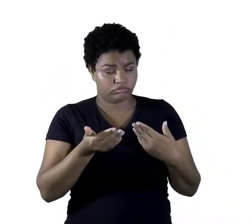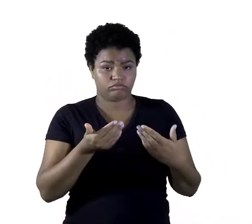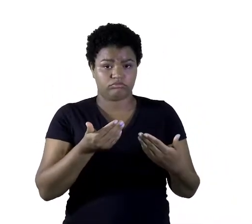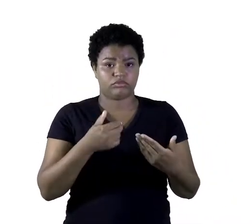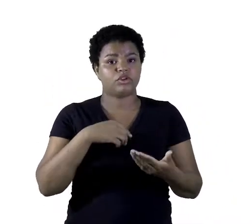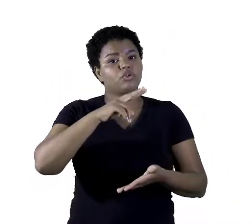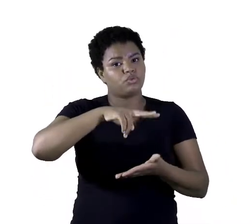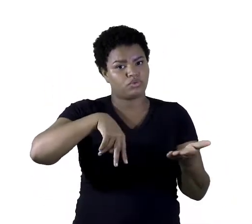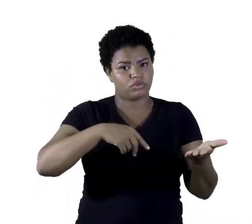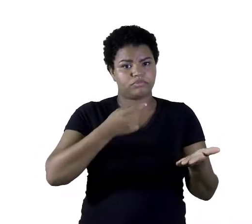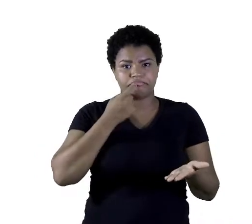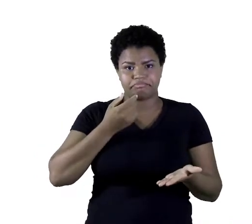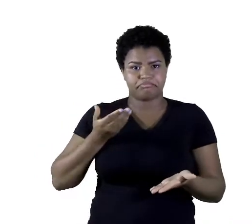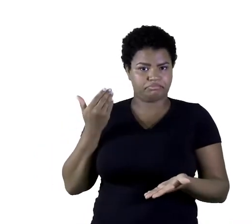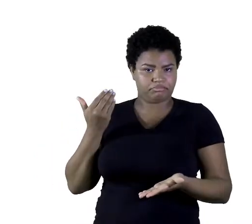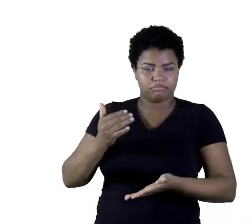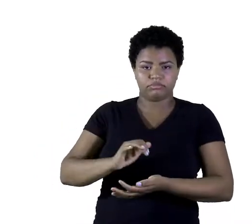o seguinte: